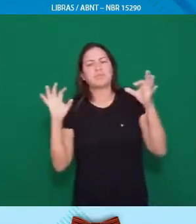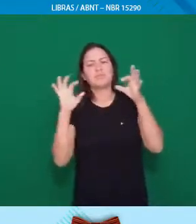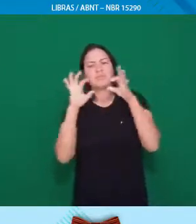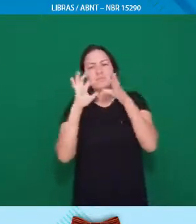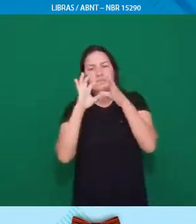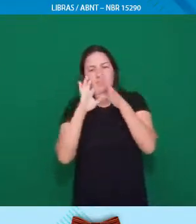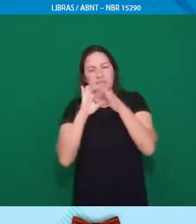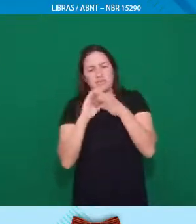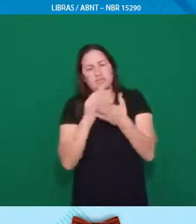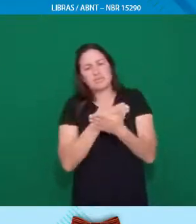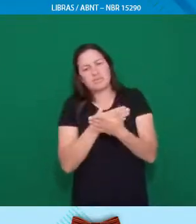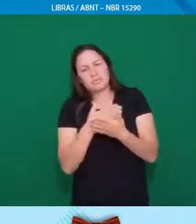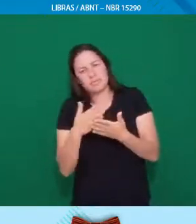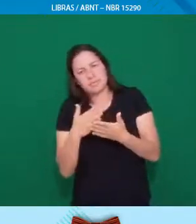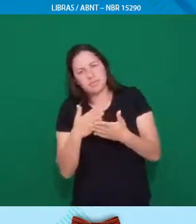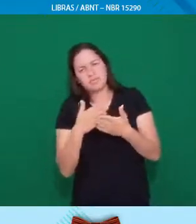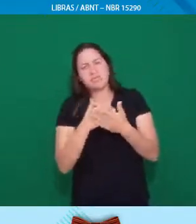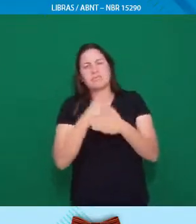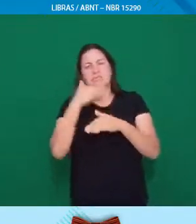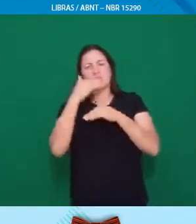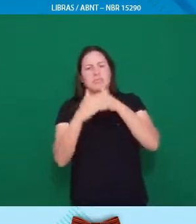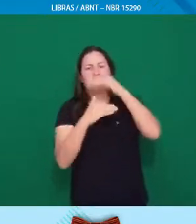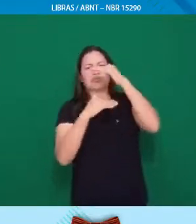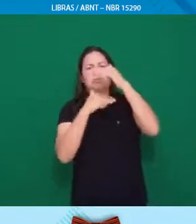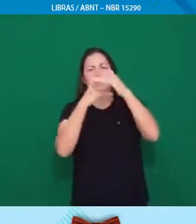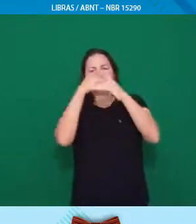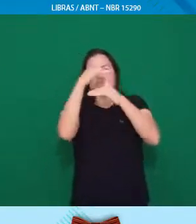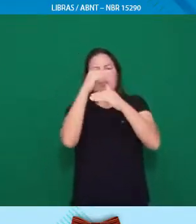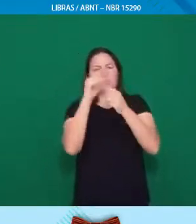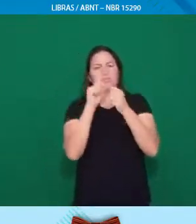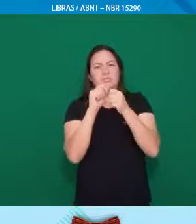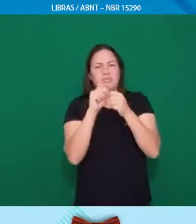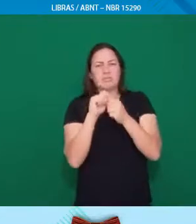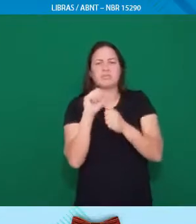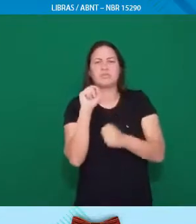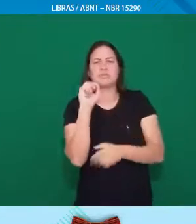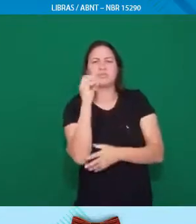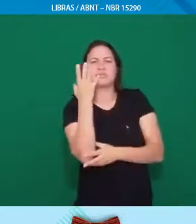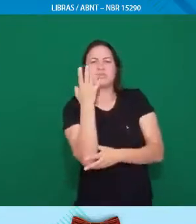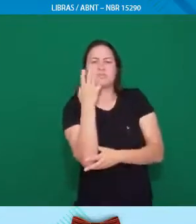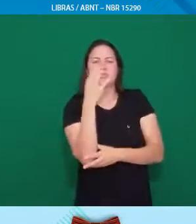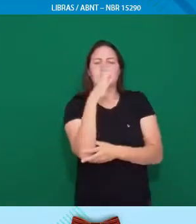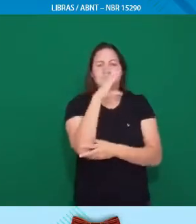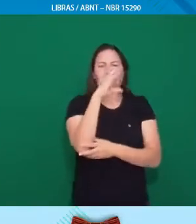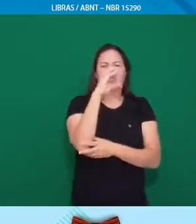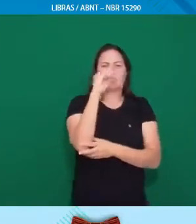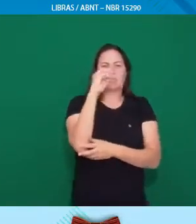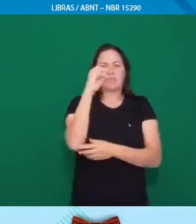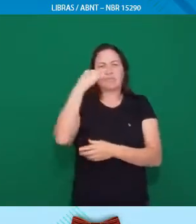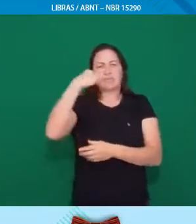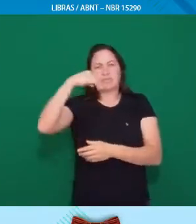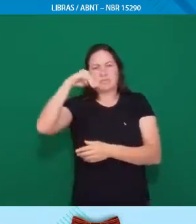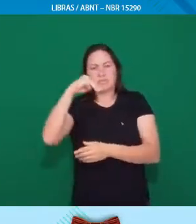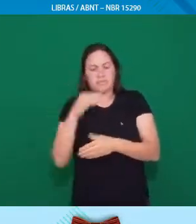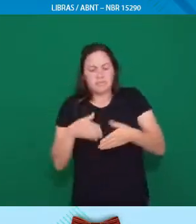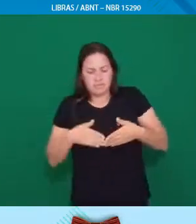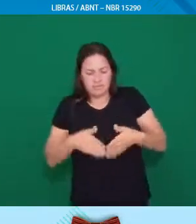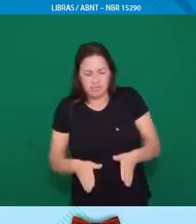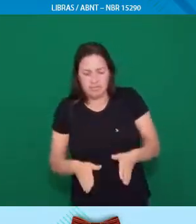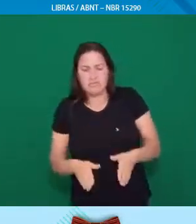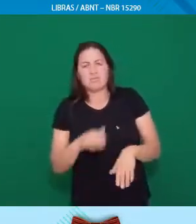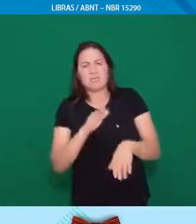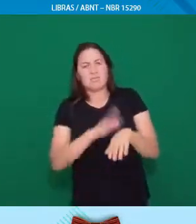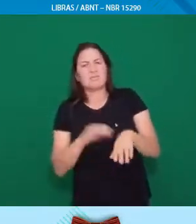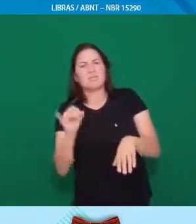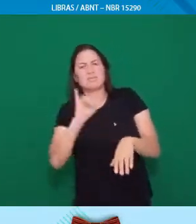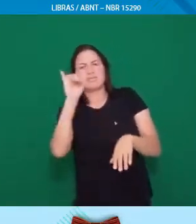União o princípio do cooperativismo de união é que fez com que a colocando uma Peça agora